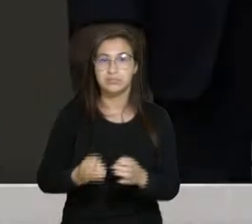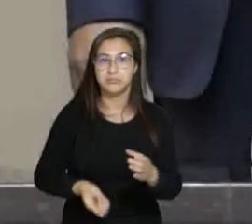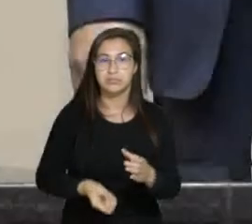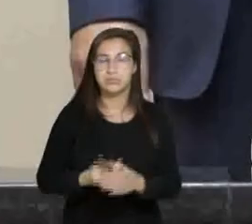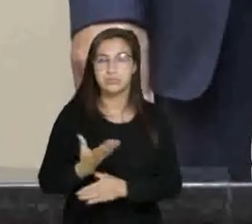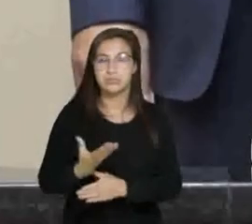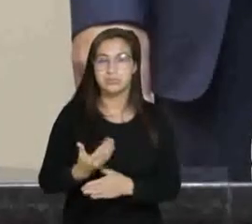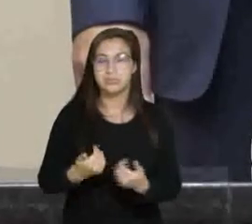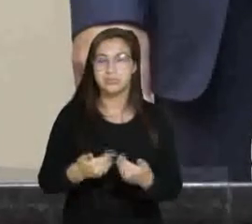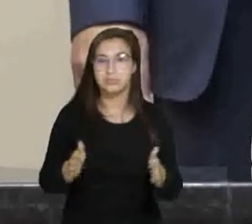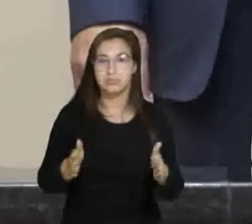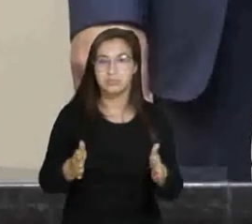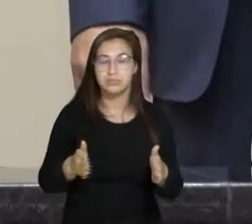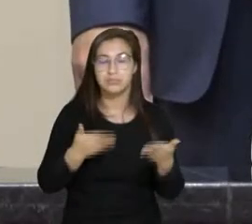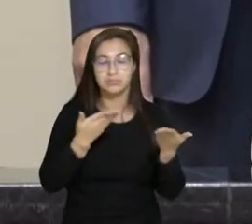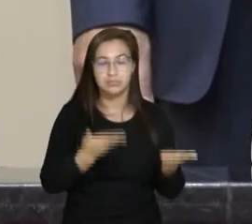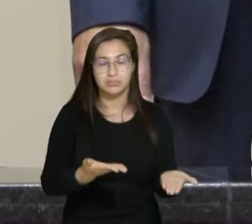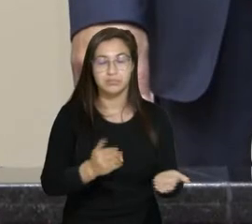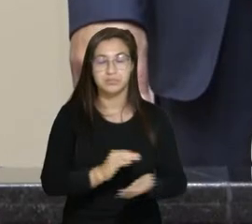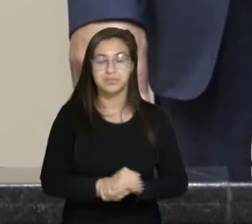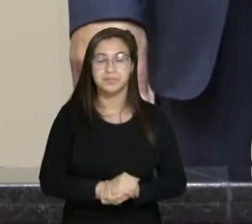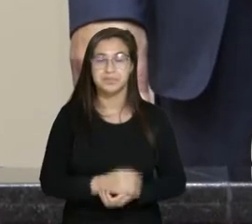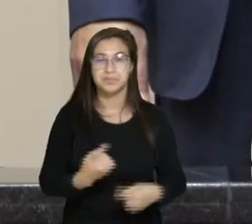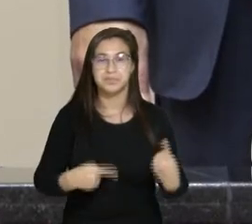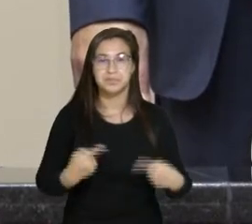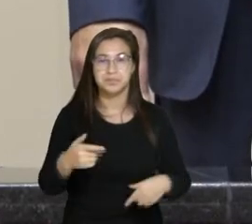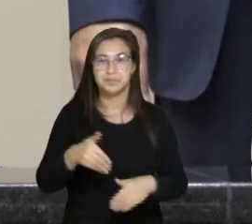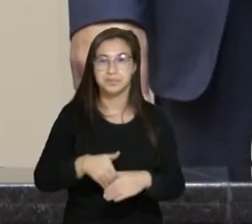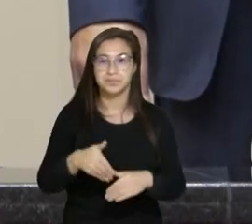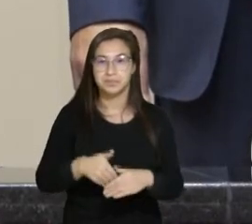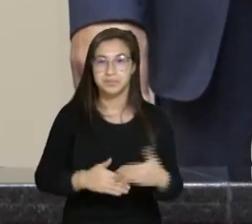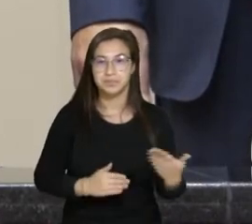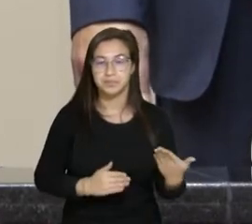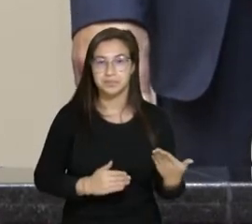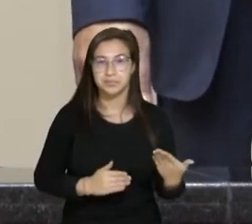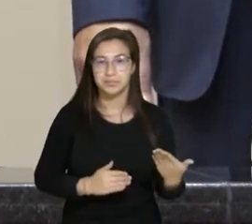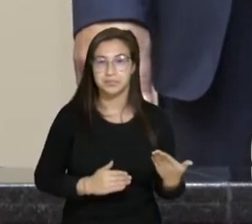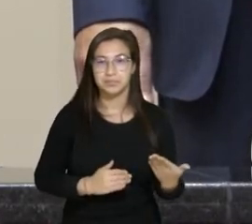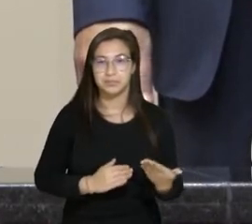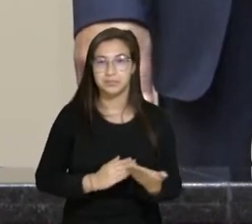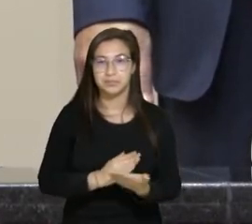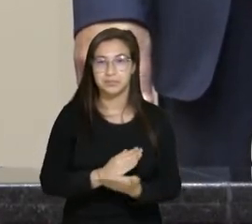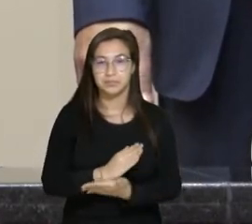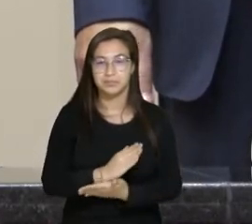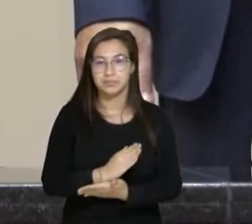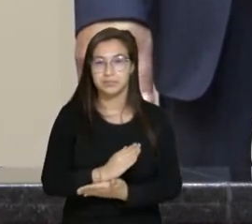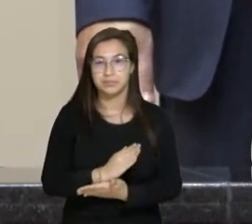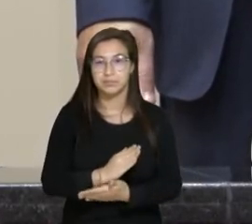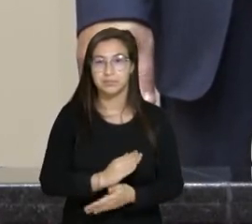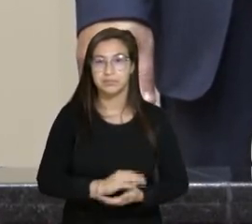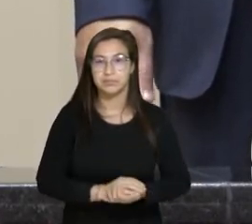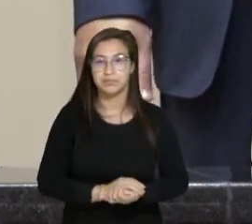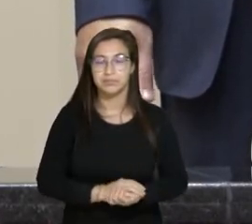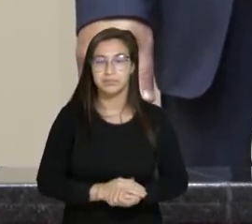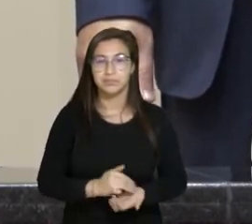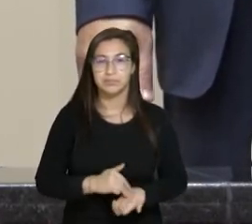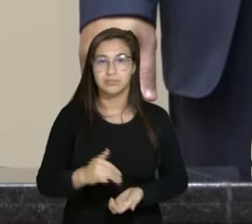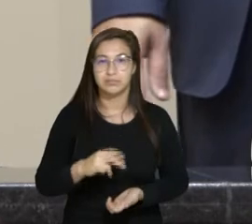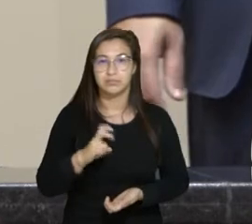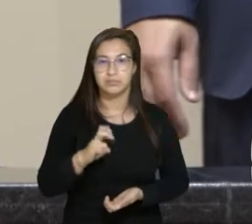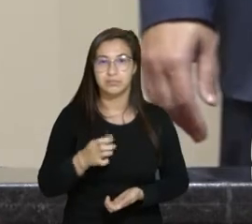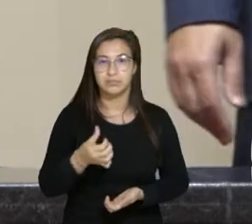entidade em discussão em votação aprovada Moção